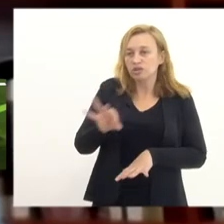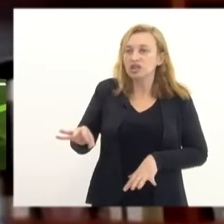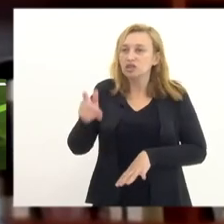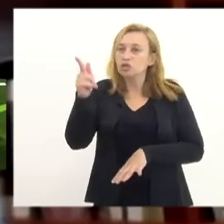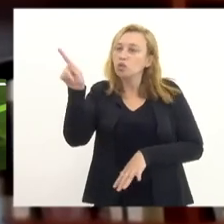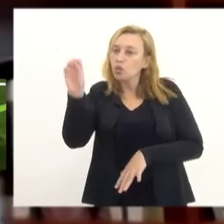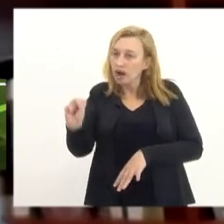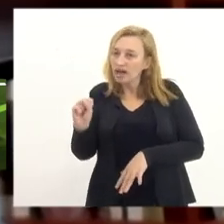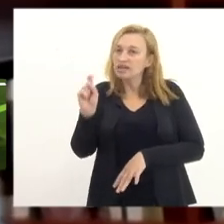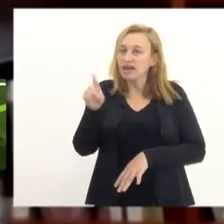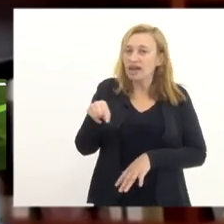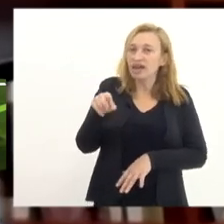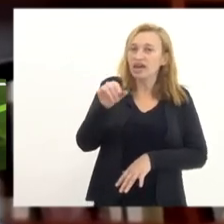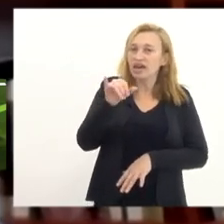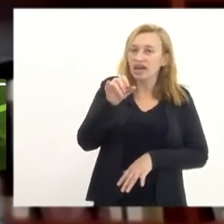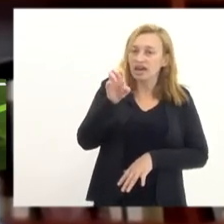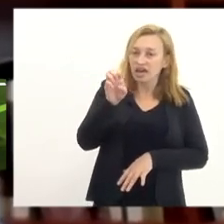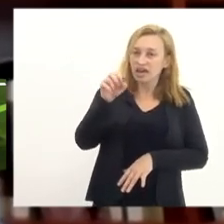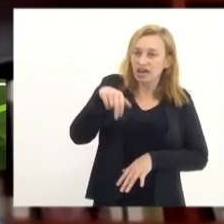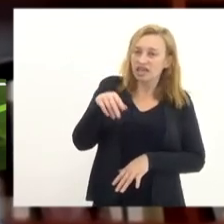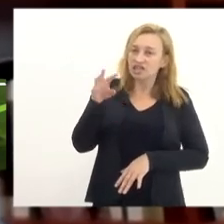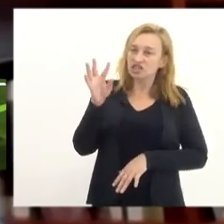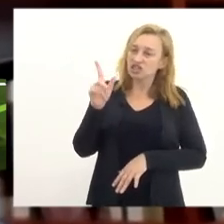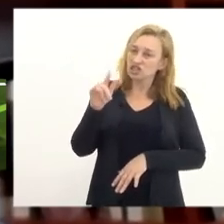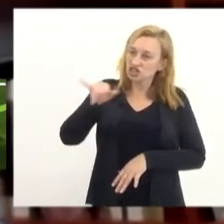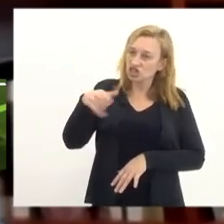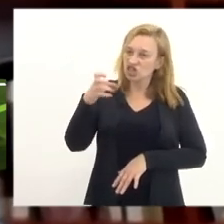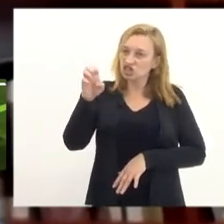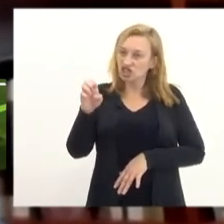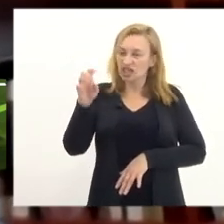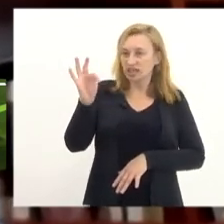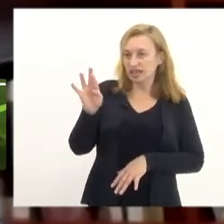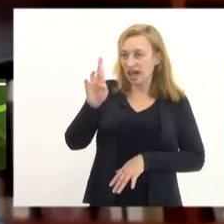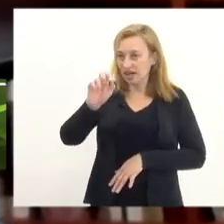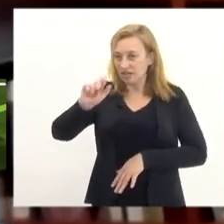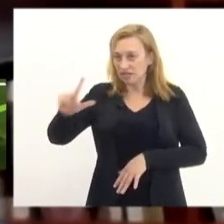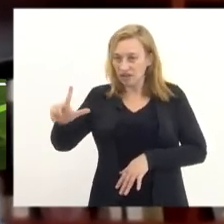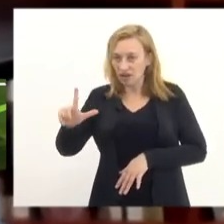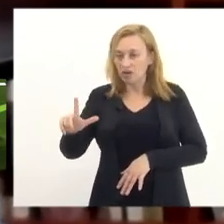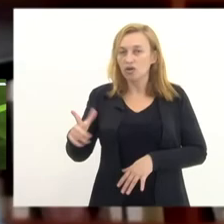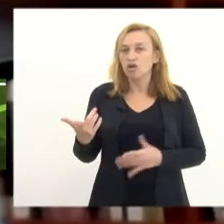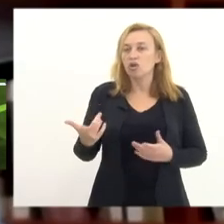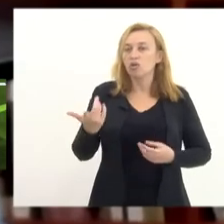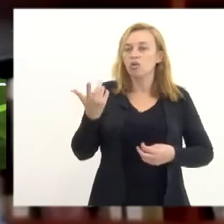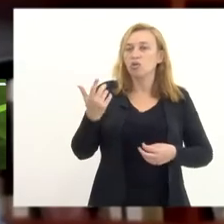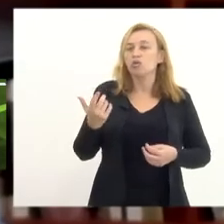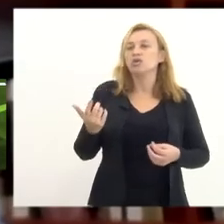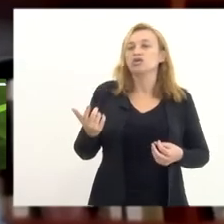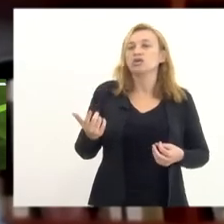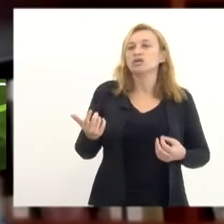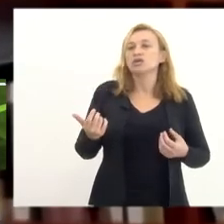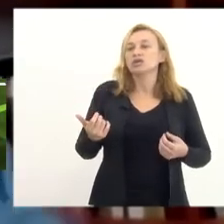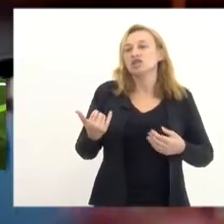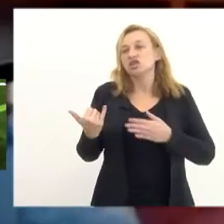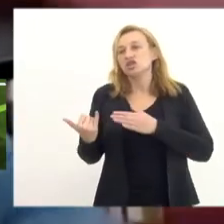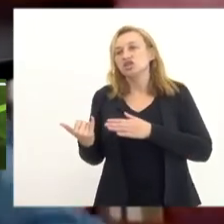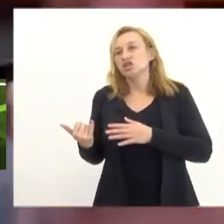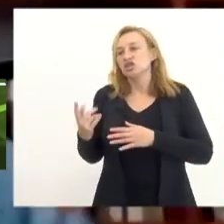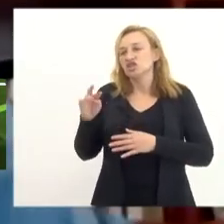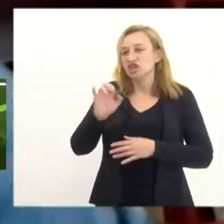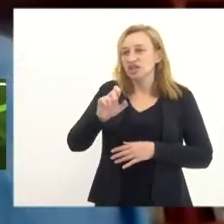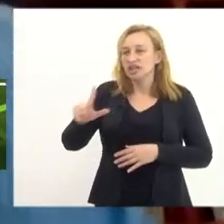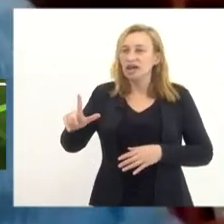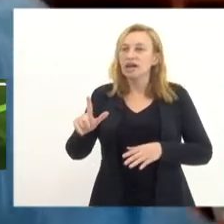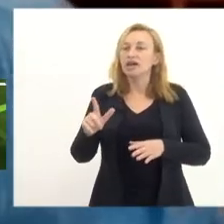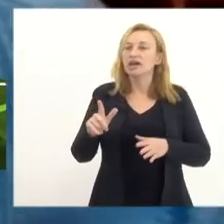é rejeitado. O Instituto Brasileiro do Petróleo diz que é isso mesmo, que quem diz que tem que rejeitar menos chega a dizer até